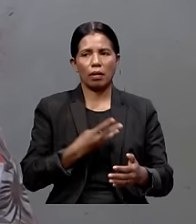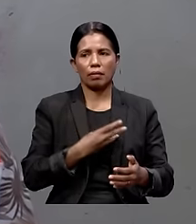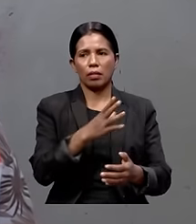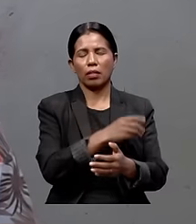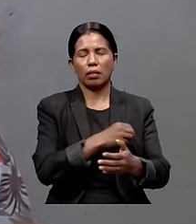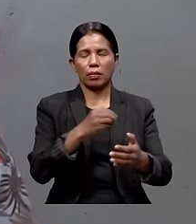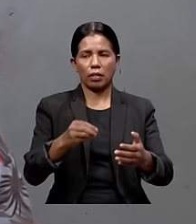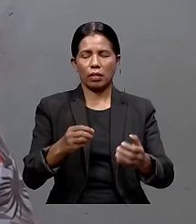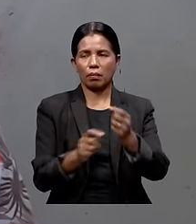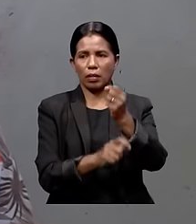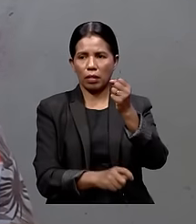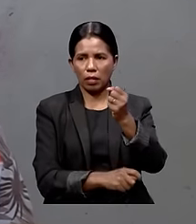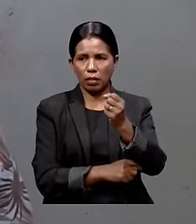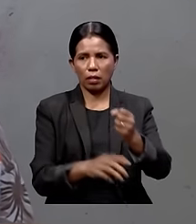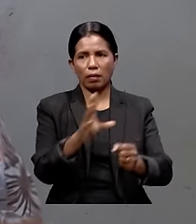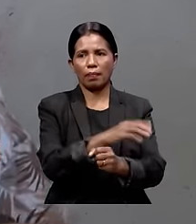ne,